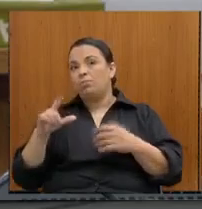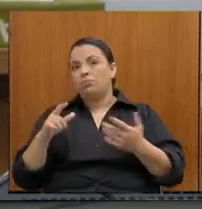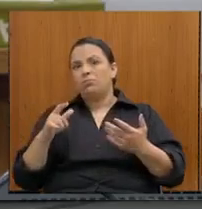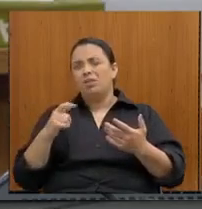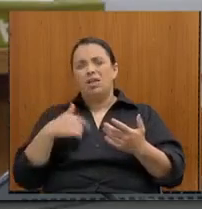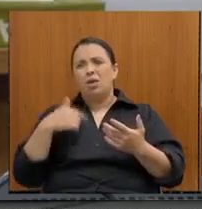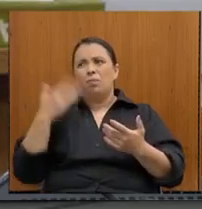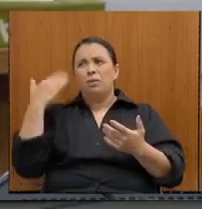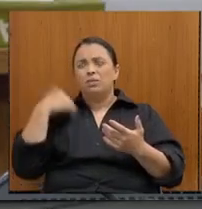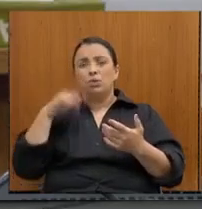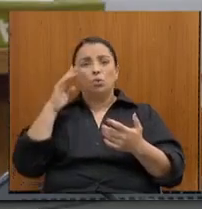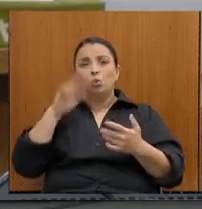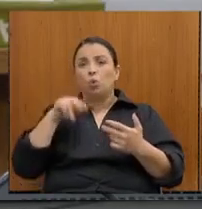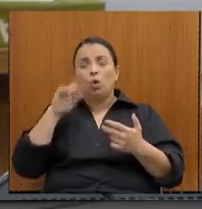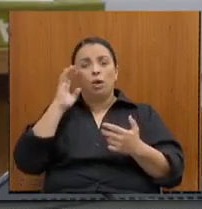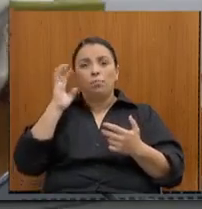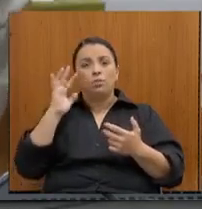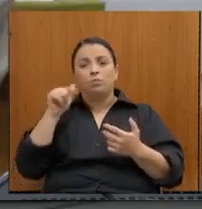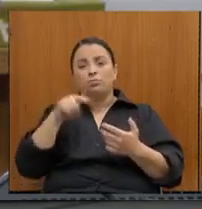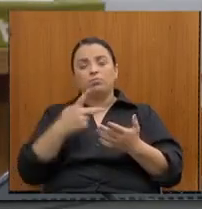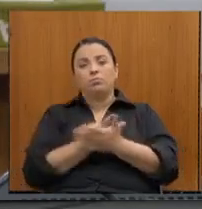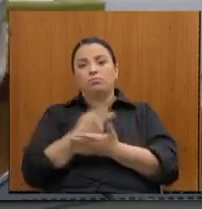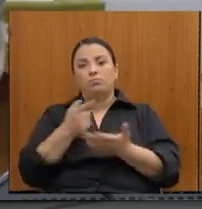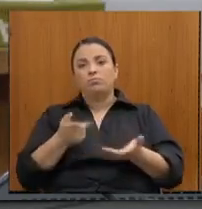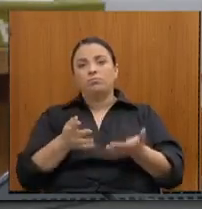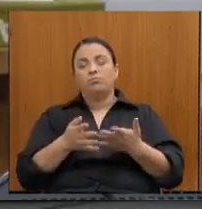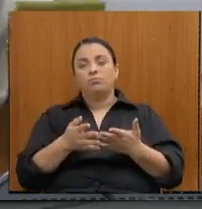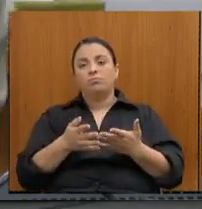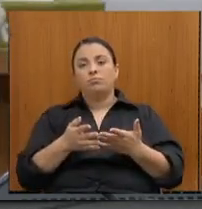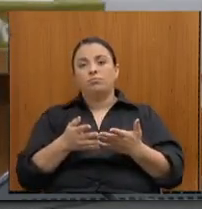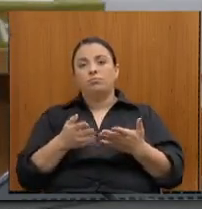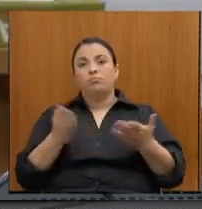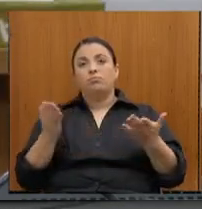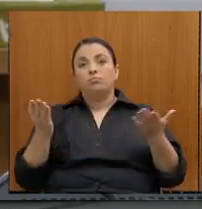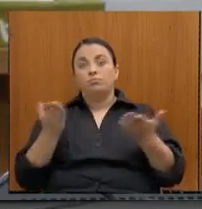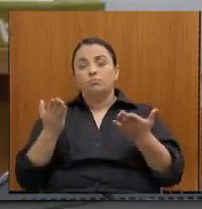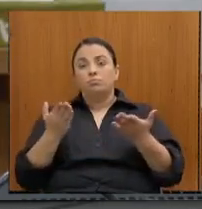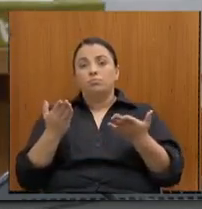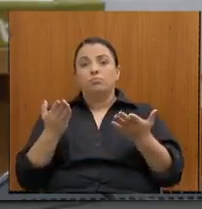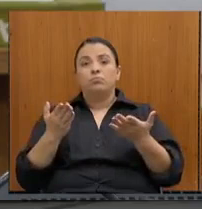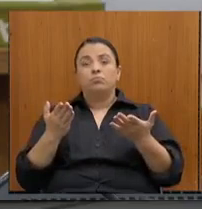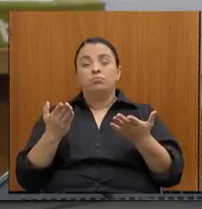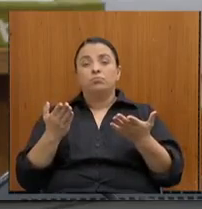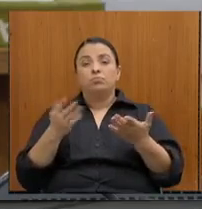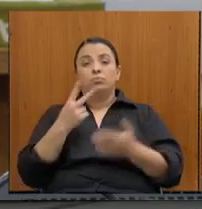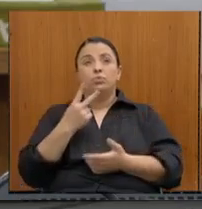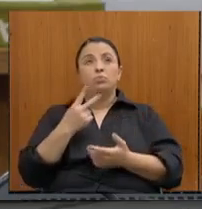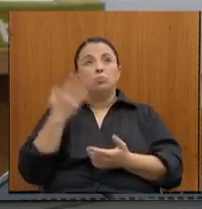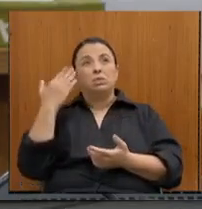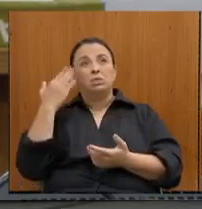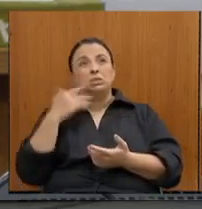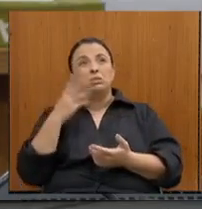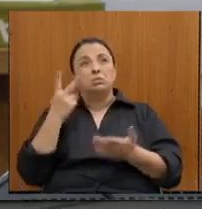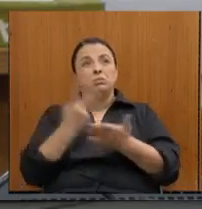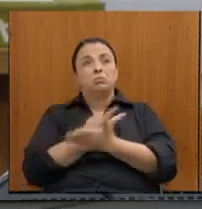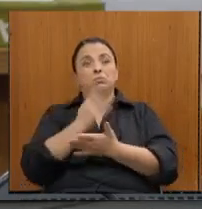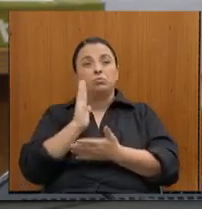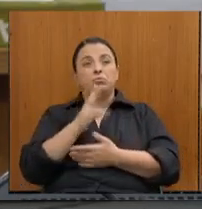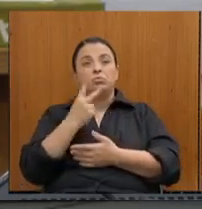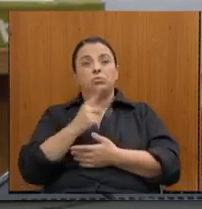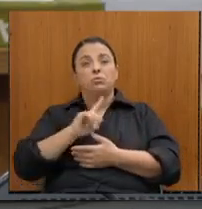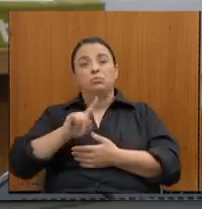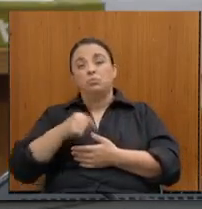nessa propriedade eu já tive dois mil e trezentos mil livros em alguns anos nosso Lago de Furnas